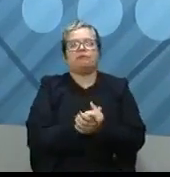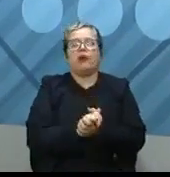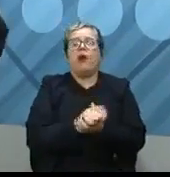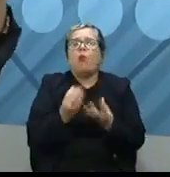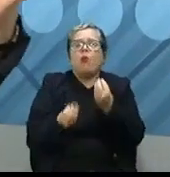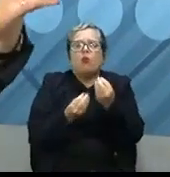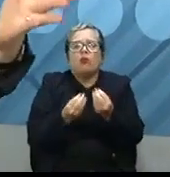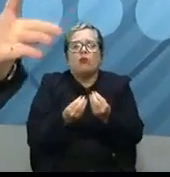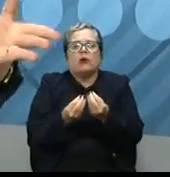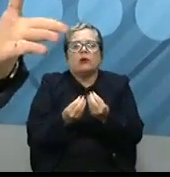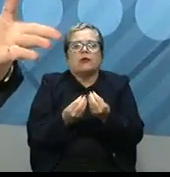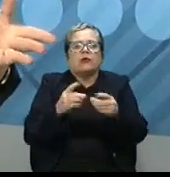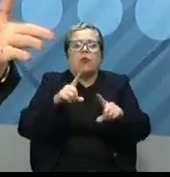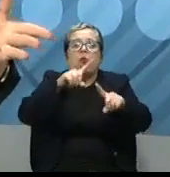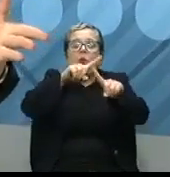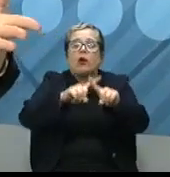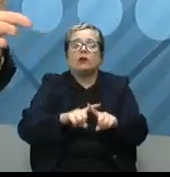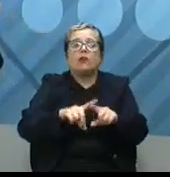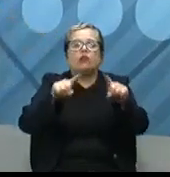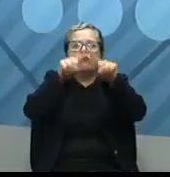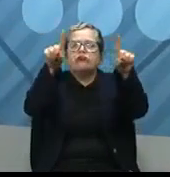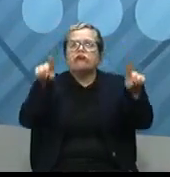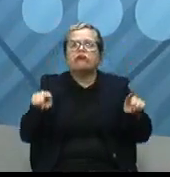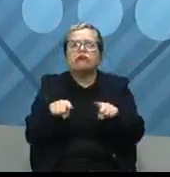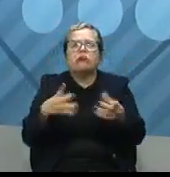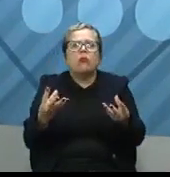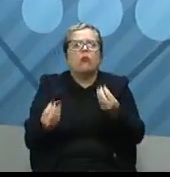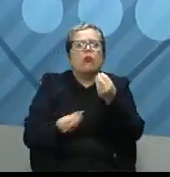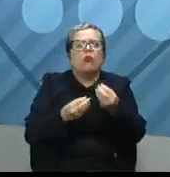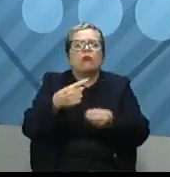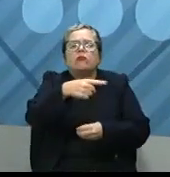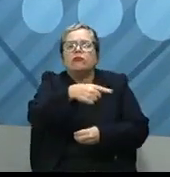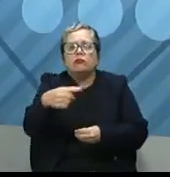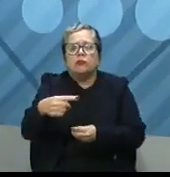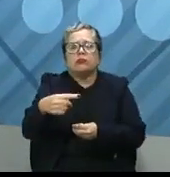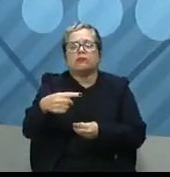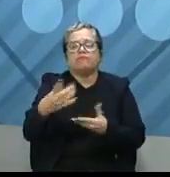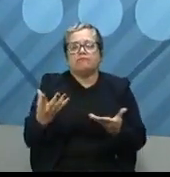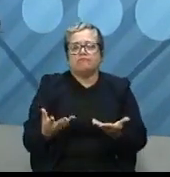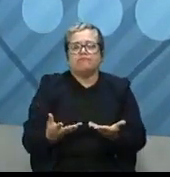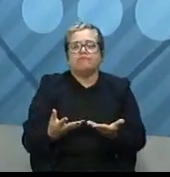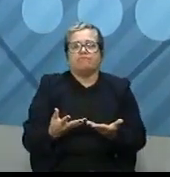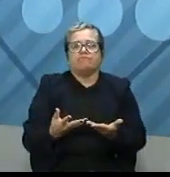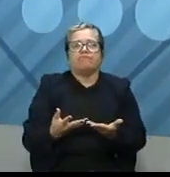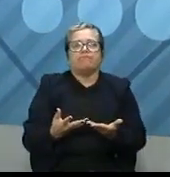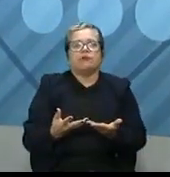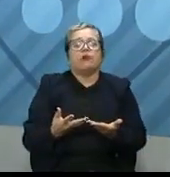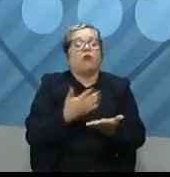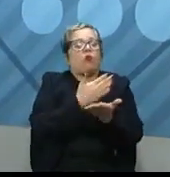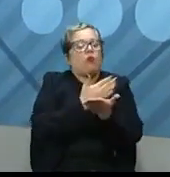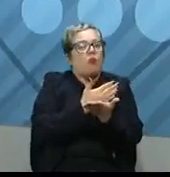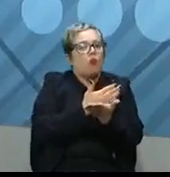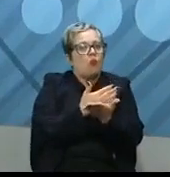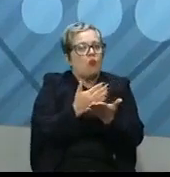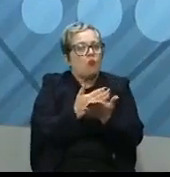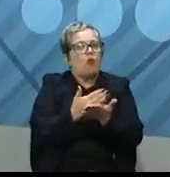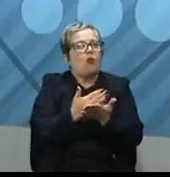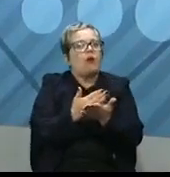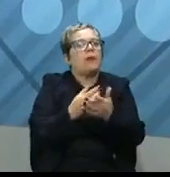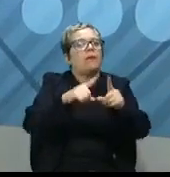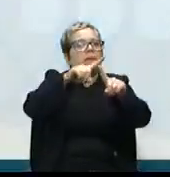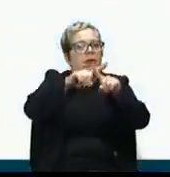eu faço uma adição de matrizes? Como que eu faço uma subtração de matrizes? E nós vamos iniciar com a